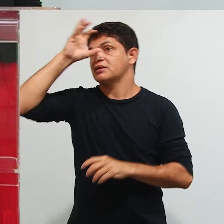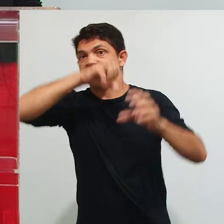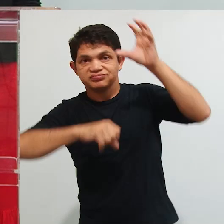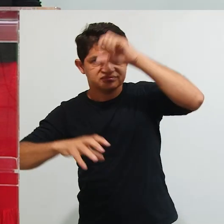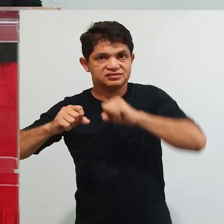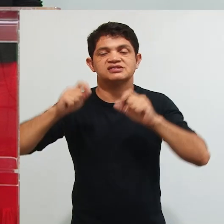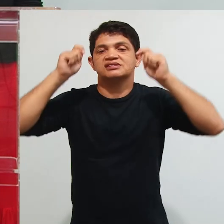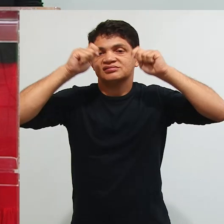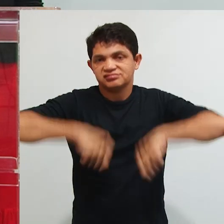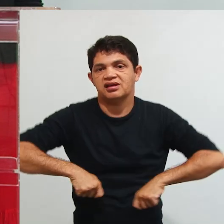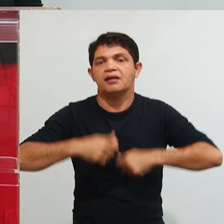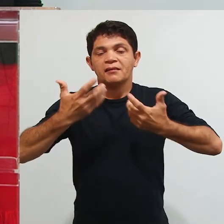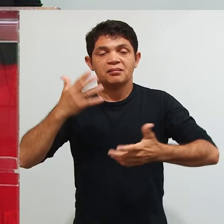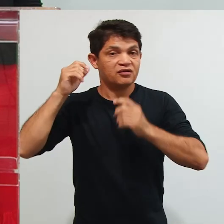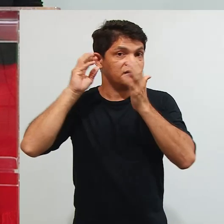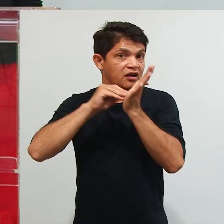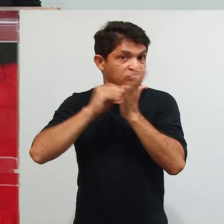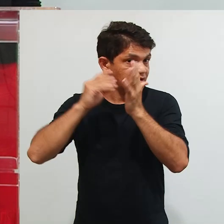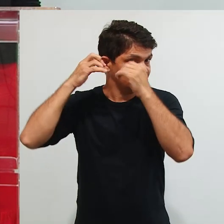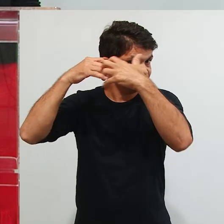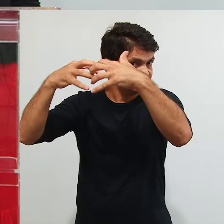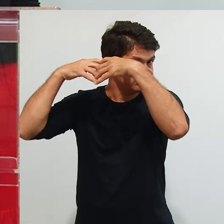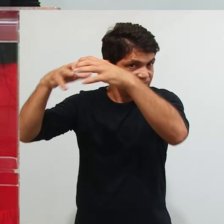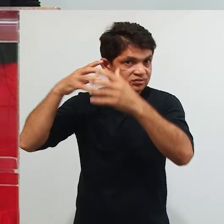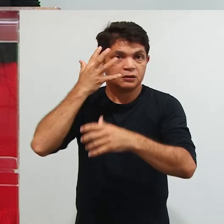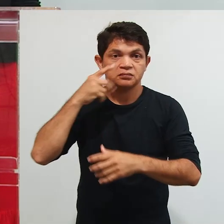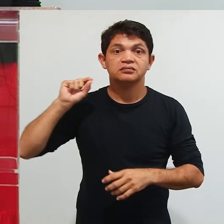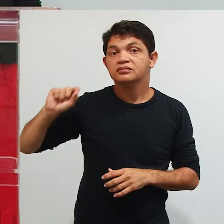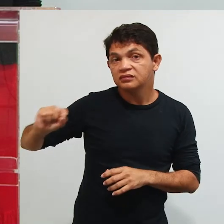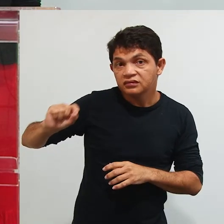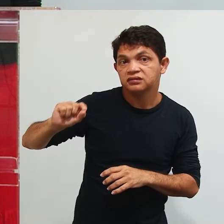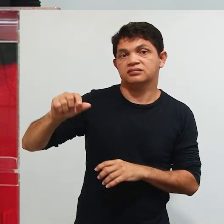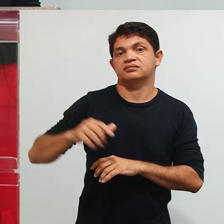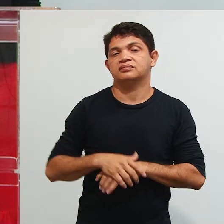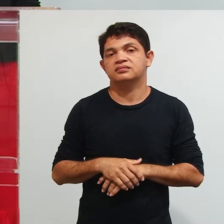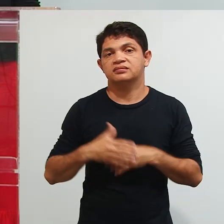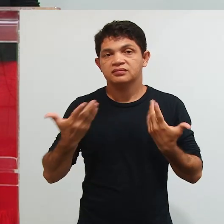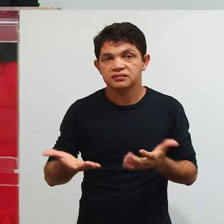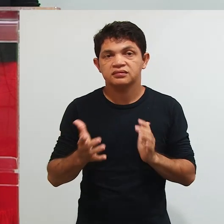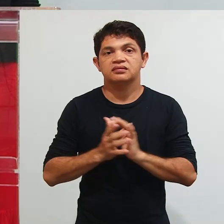Porque as funções neurológicas, né, dessa criança ou desse indivíduo,